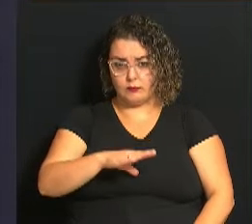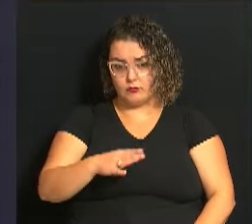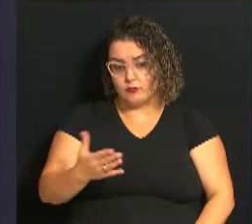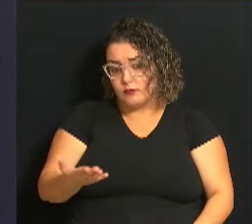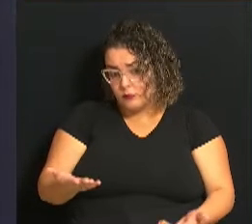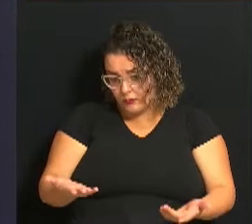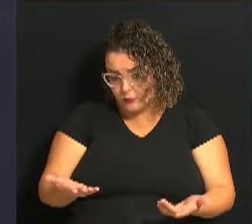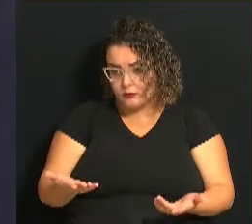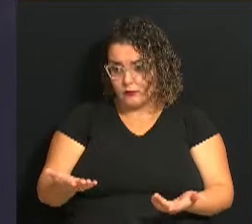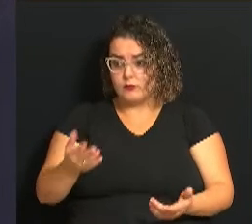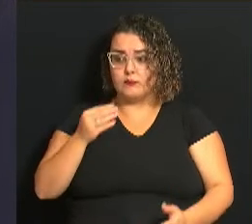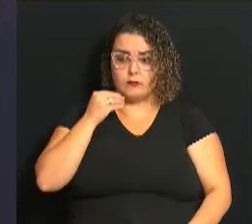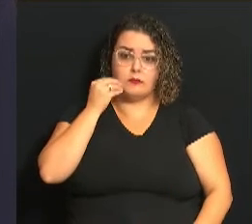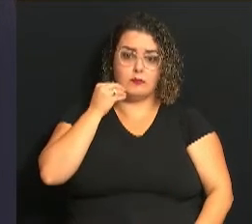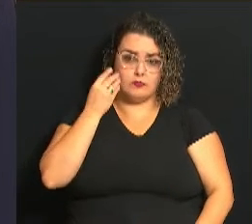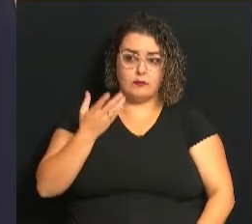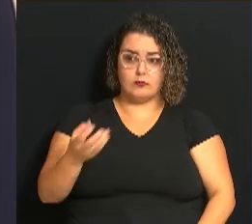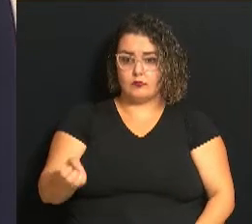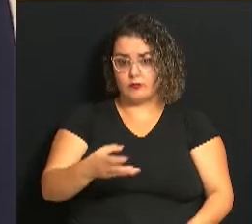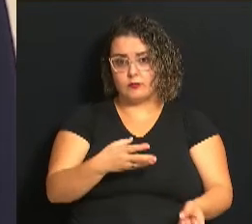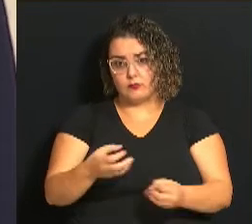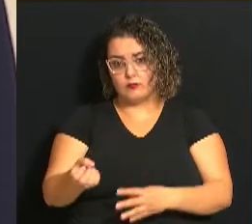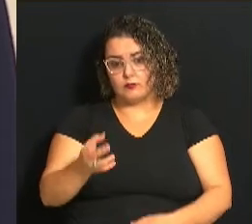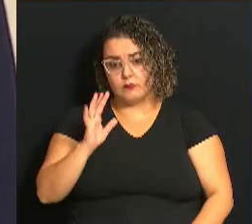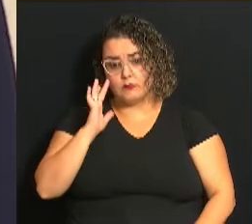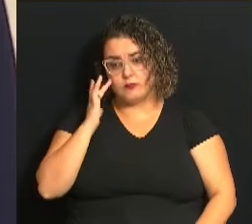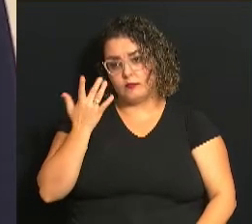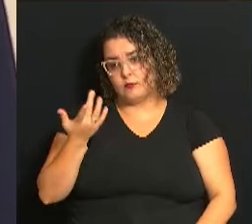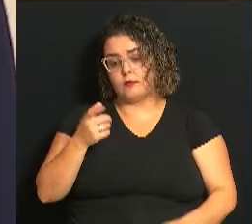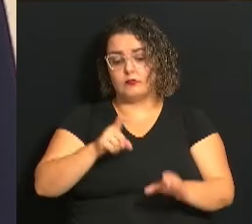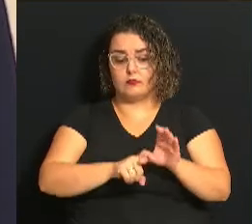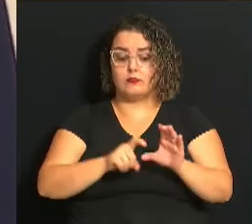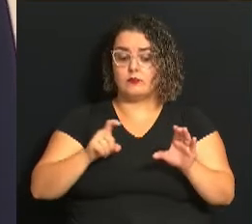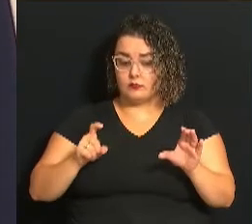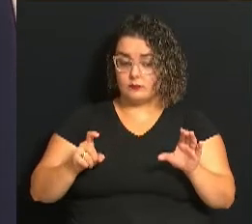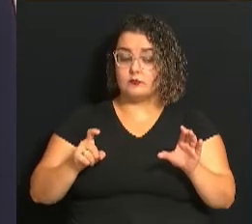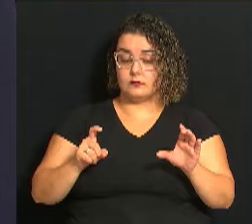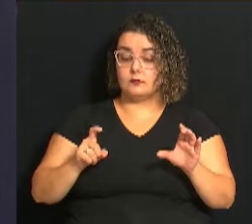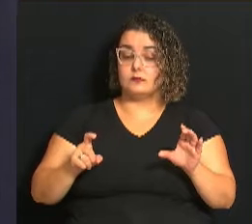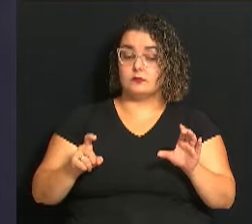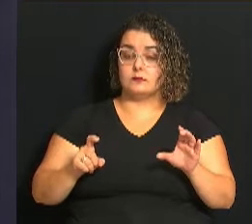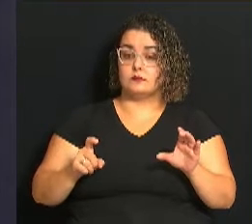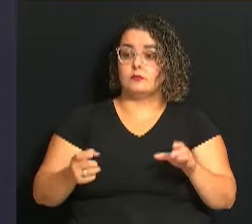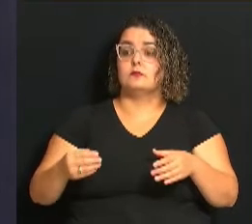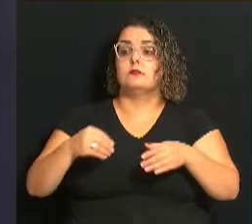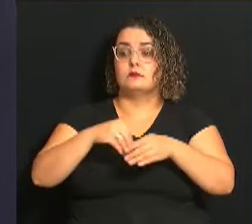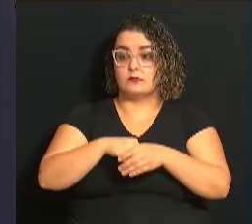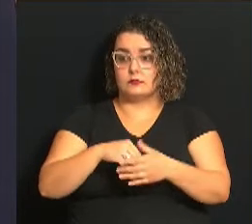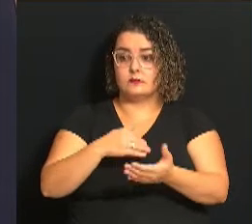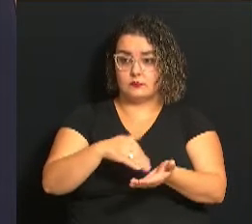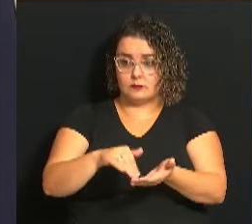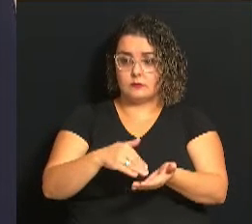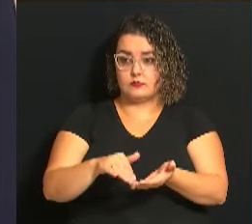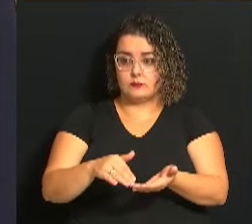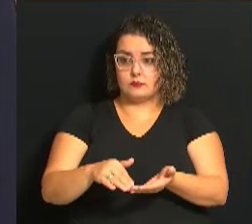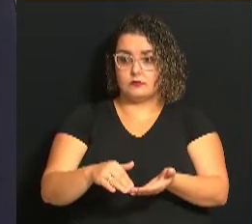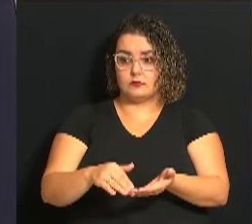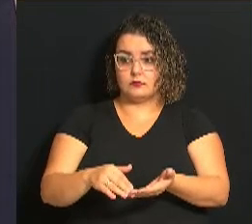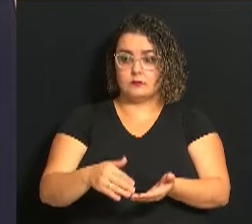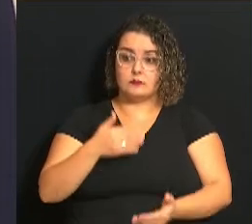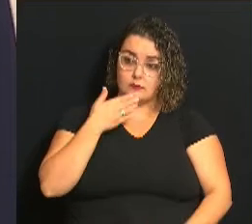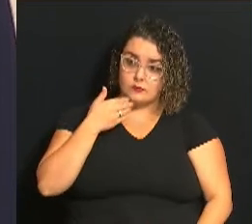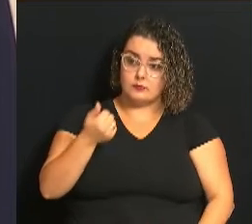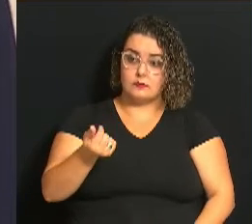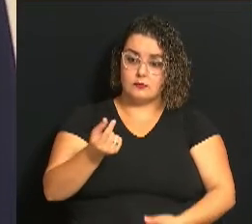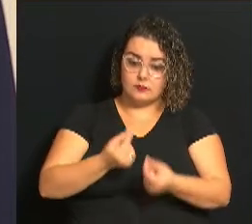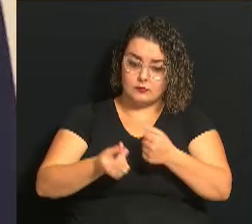uma experiência, é uma inovação, e eu acho que isso dá uma autonomia até dentro da secretaria para a gente destinar os melhores recursos